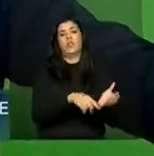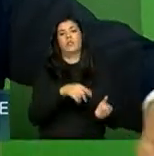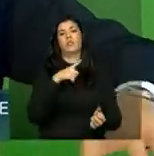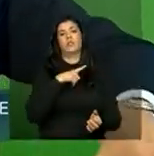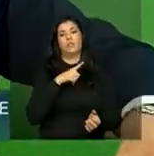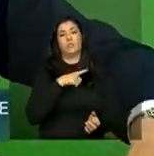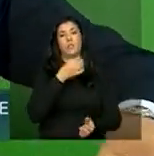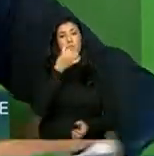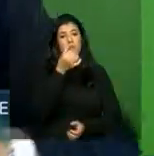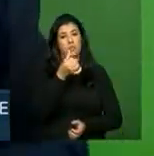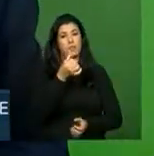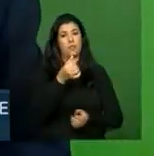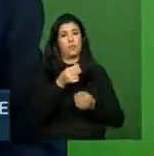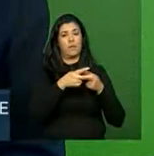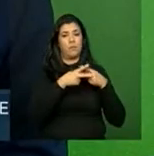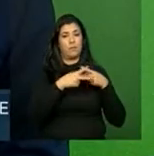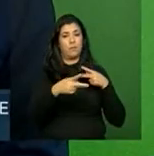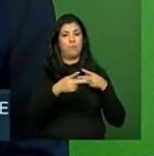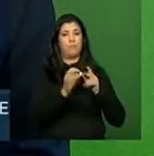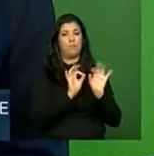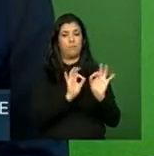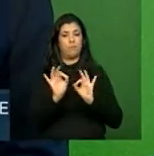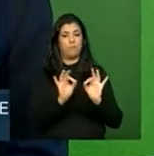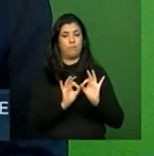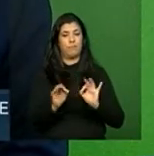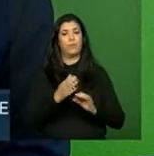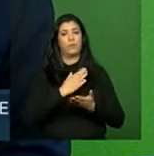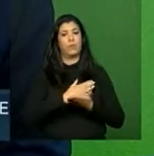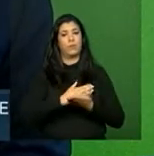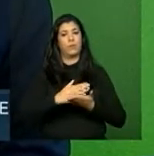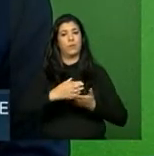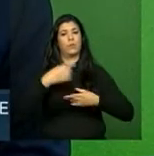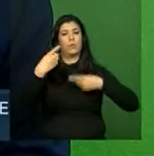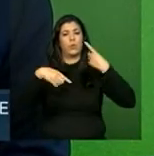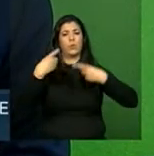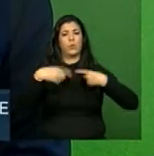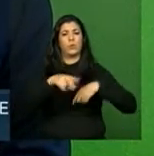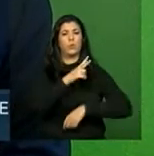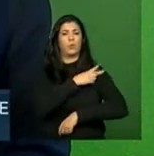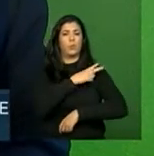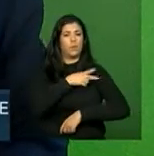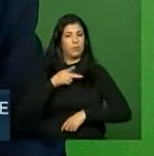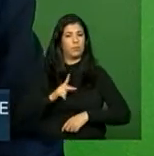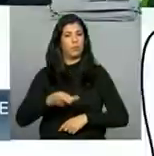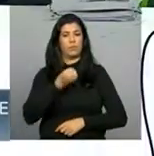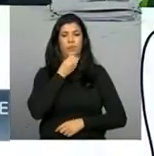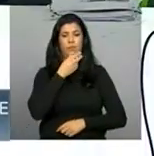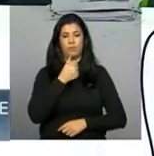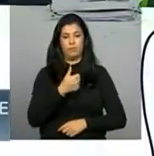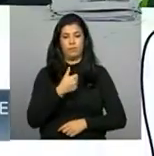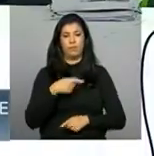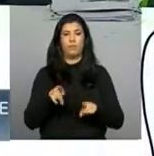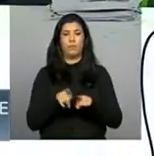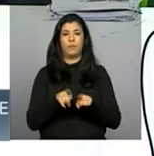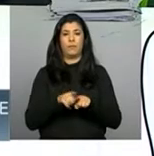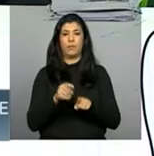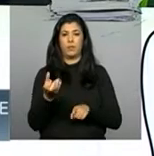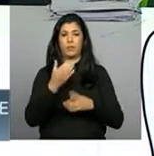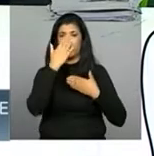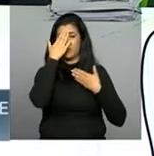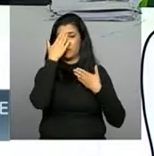projetos que estão numa fase de discussão técnica mas estão indo muito bem e Quero aqui